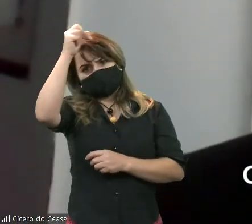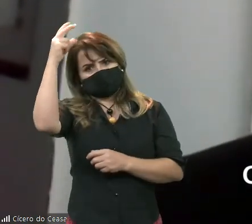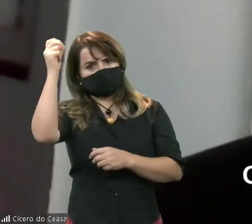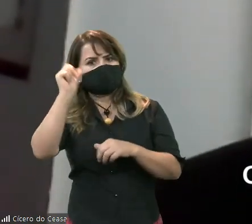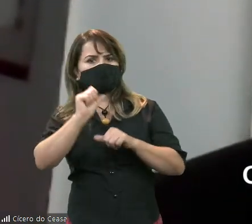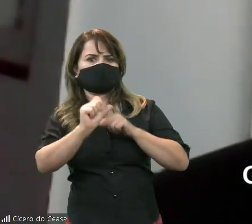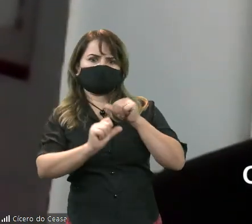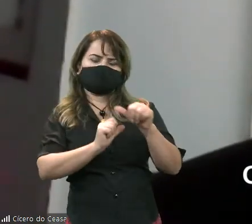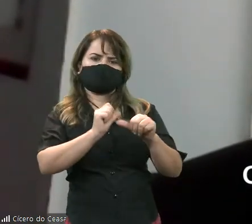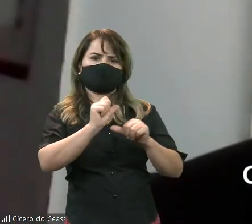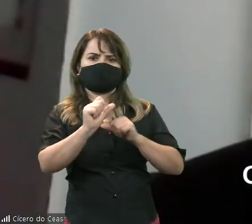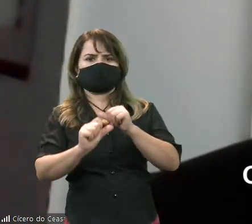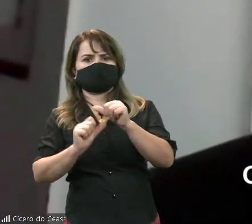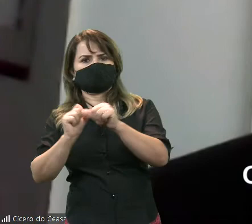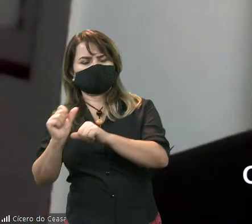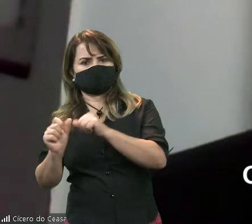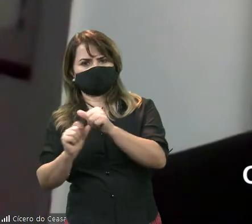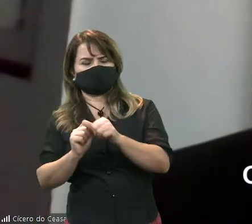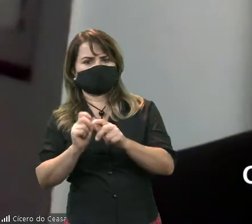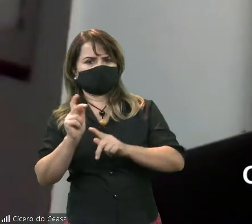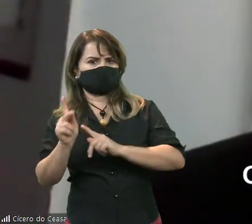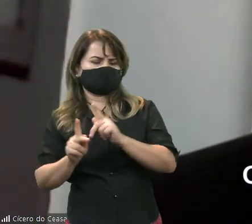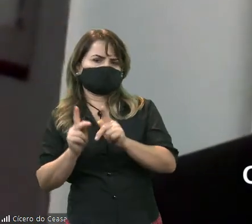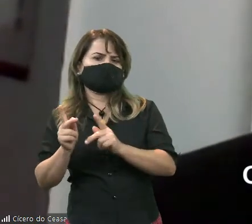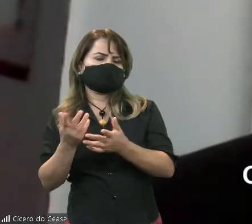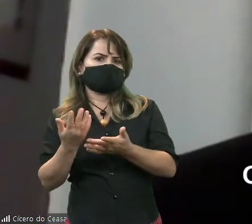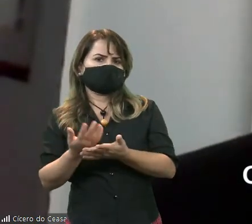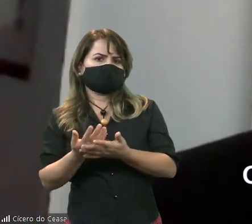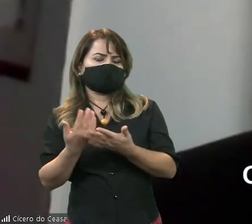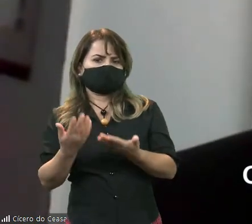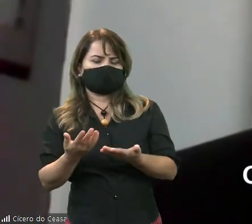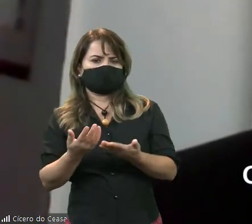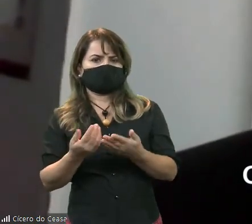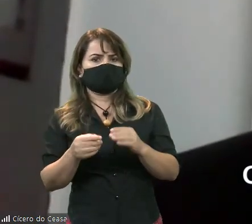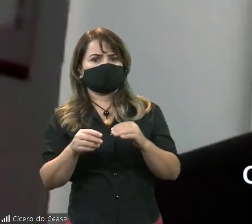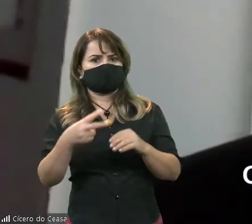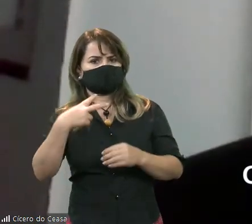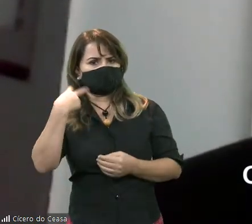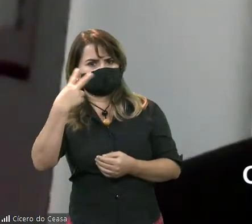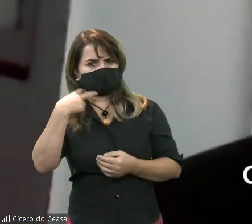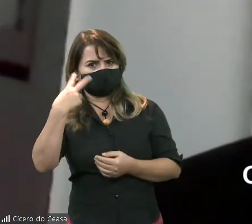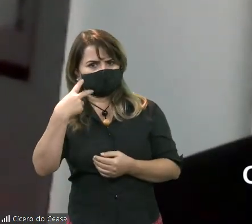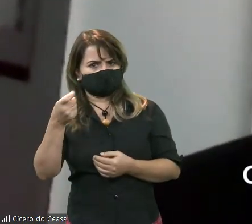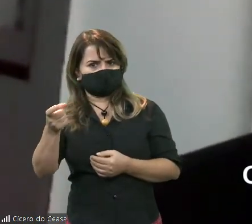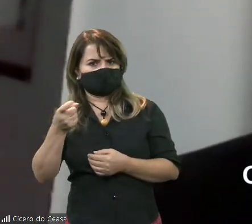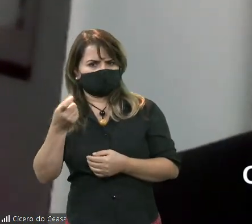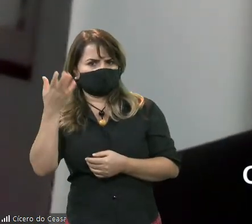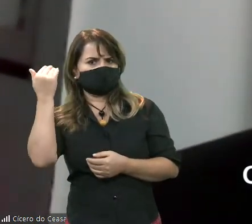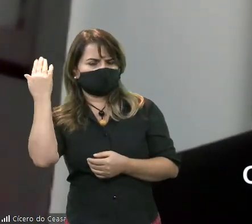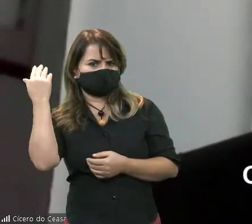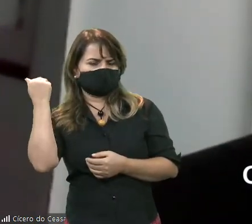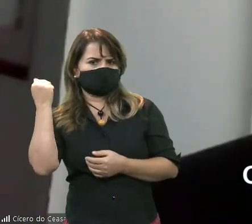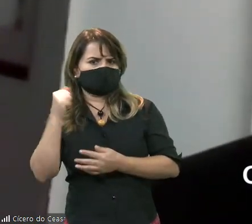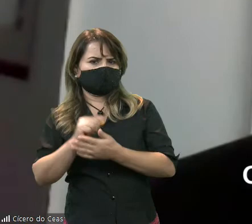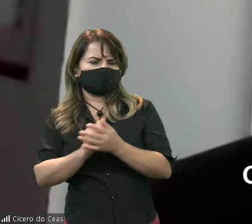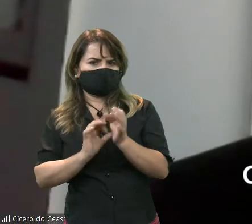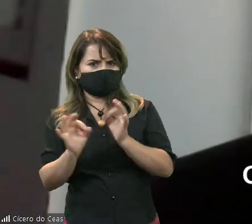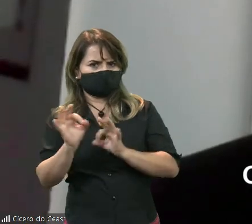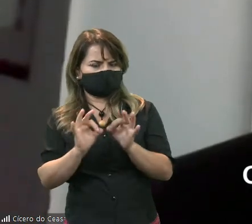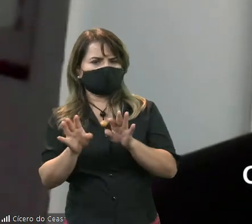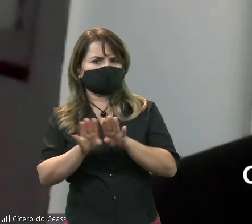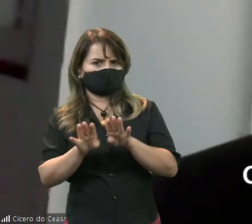histórico do Laerte Rosseto, né, ex-vereador dessa casa, que como secretário do